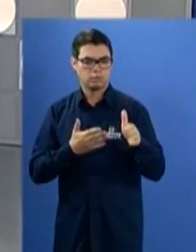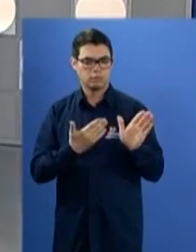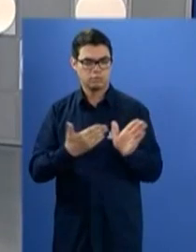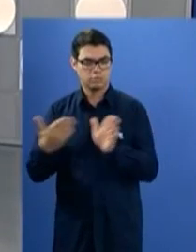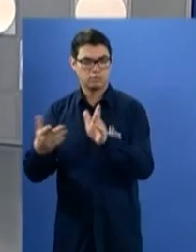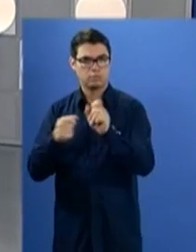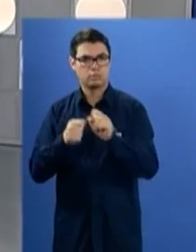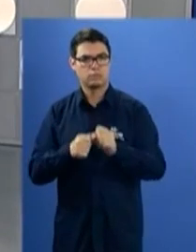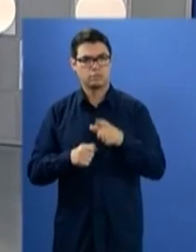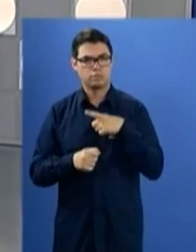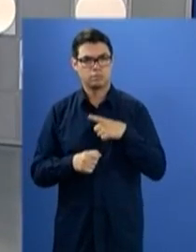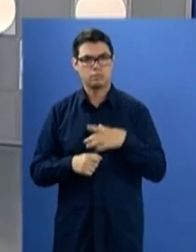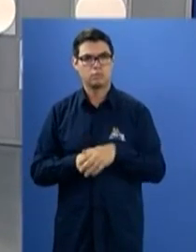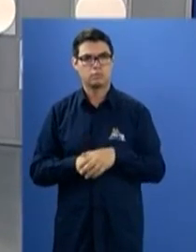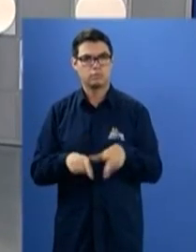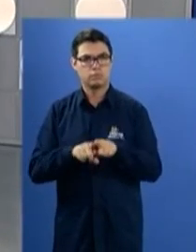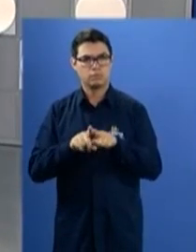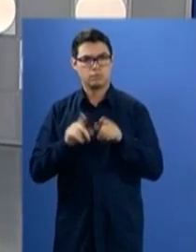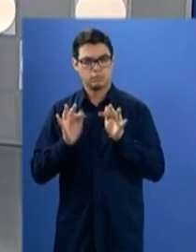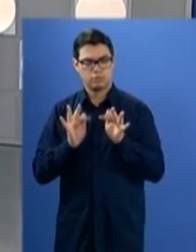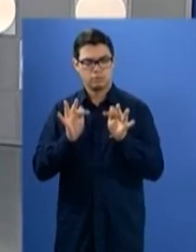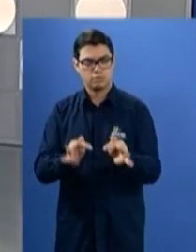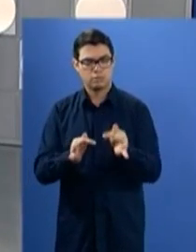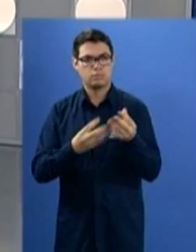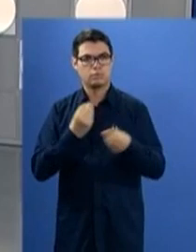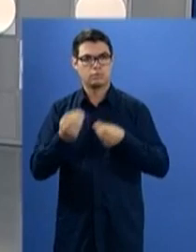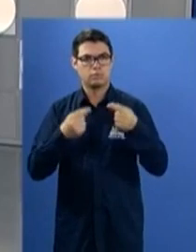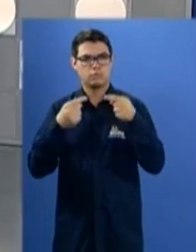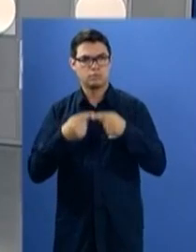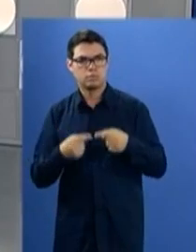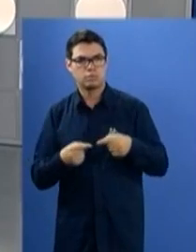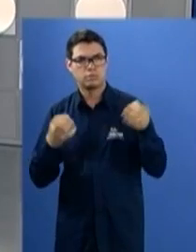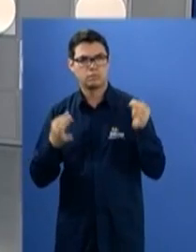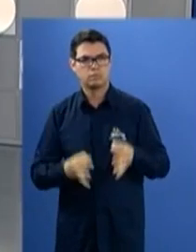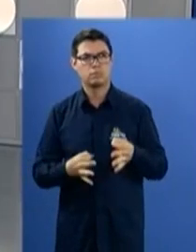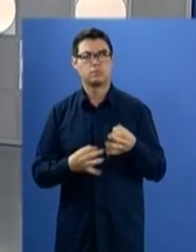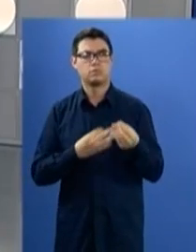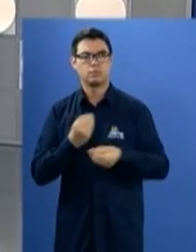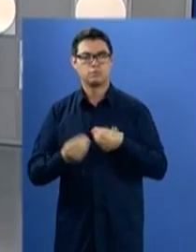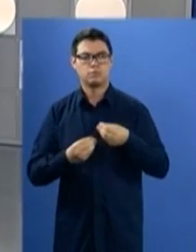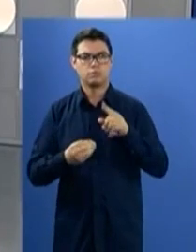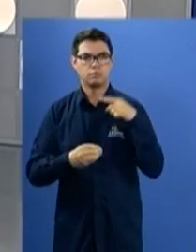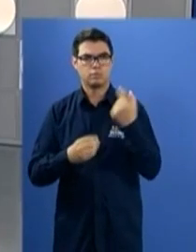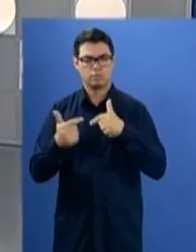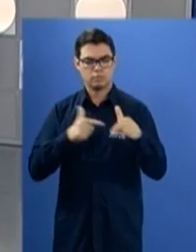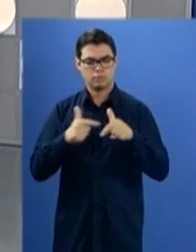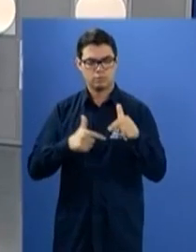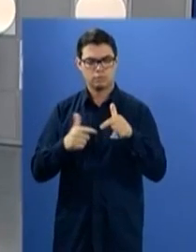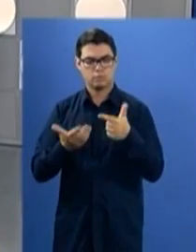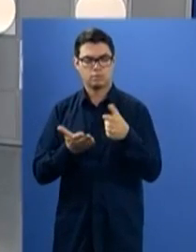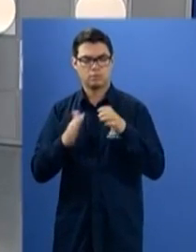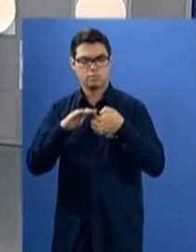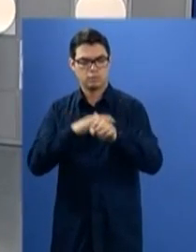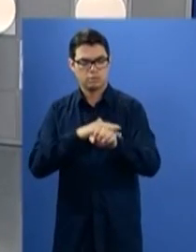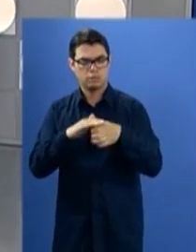produção? E o fornecedor? Ele é pontual com as suas entregas? Se nós trabalharmos com baixos